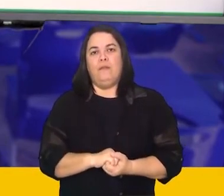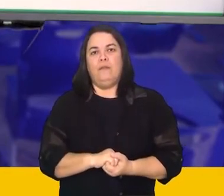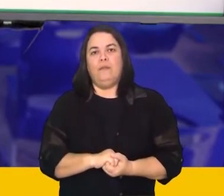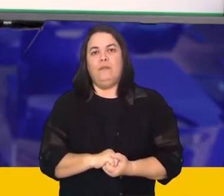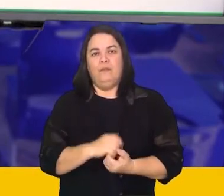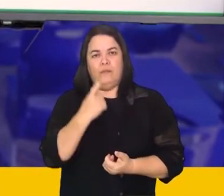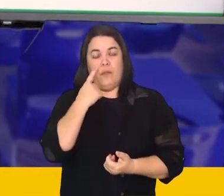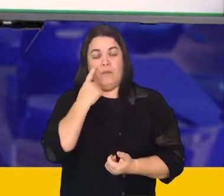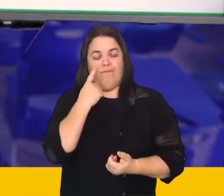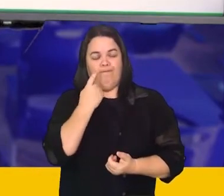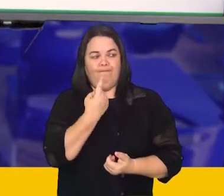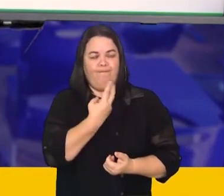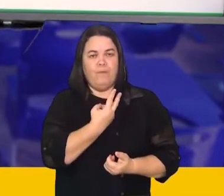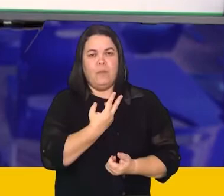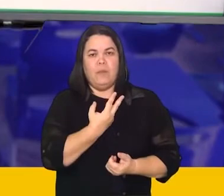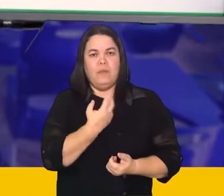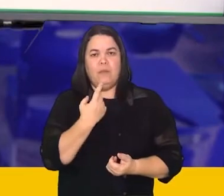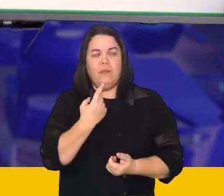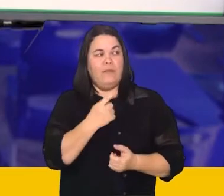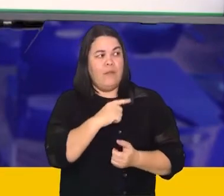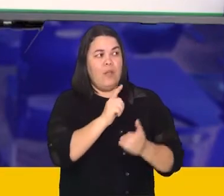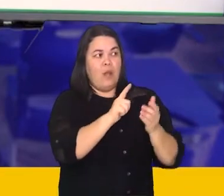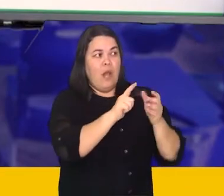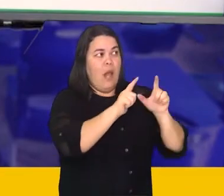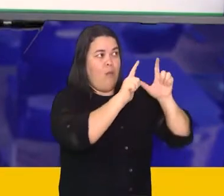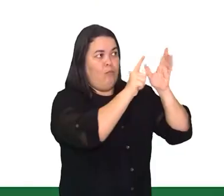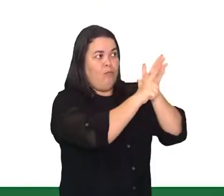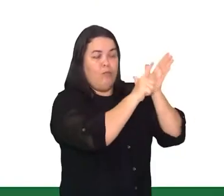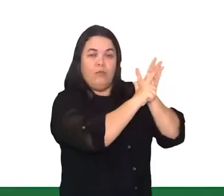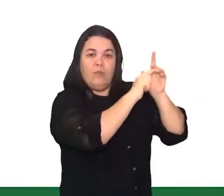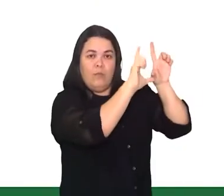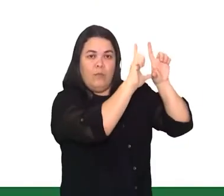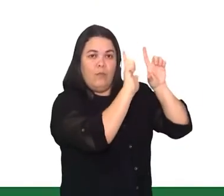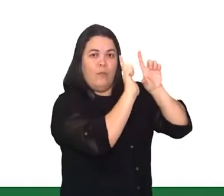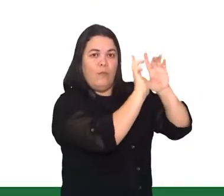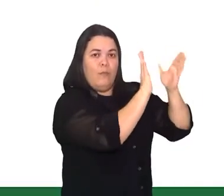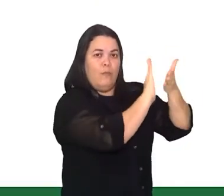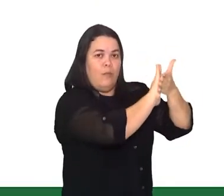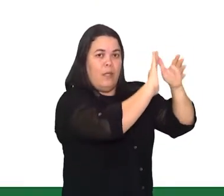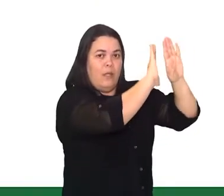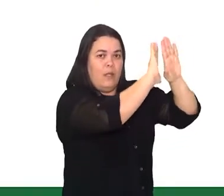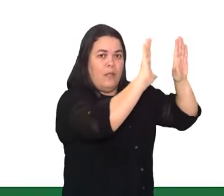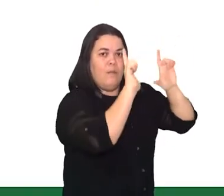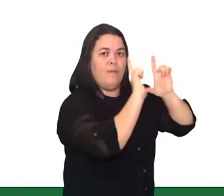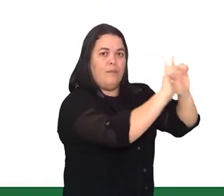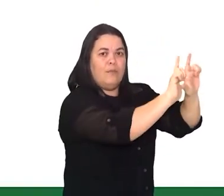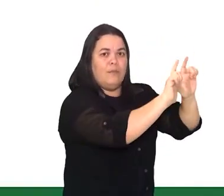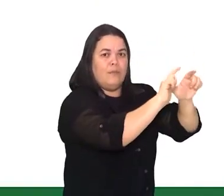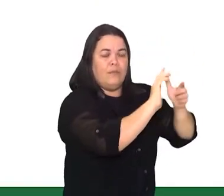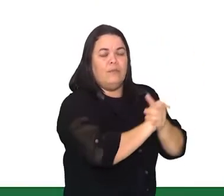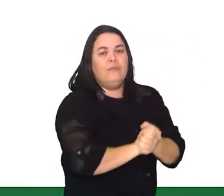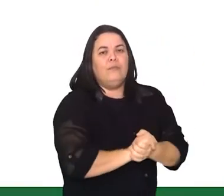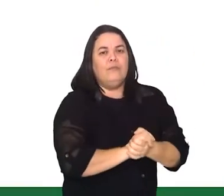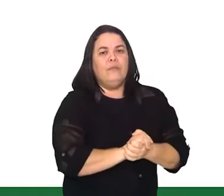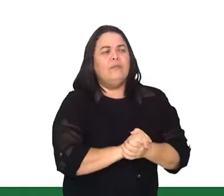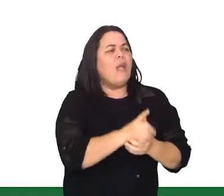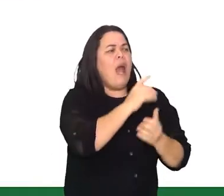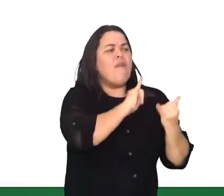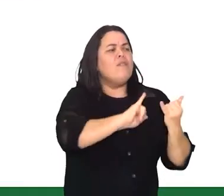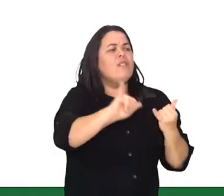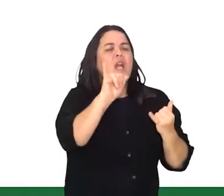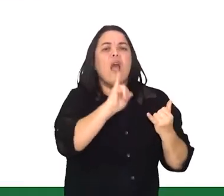Vamos lembrar que nesse cartaz que havia lá na empresa, pedir para que todos